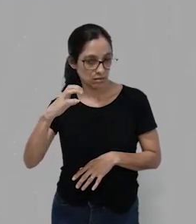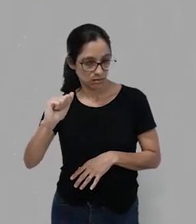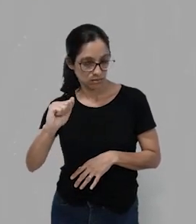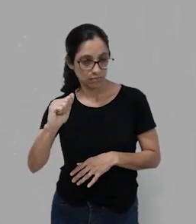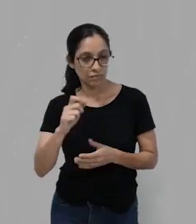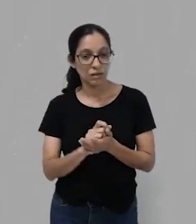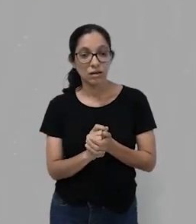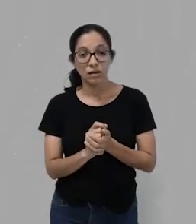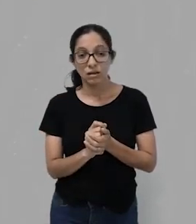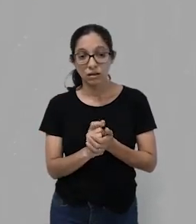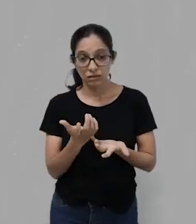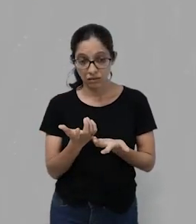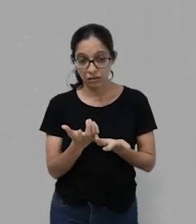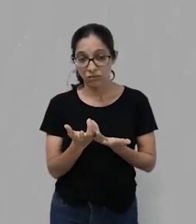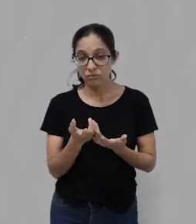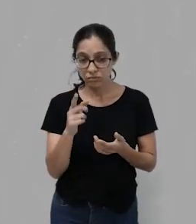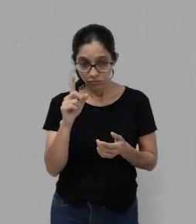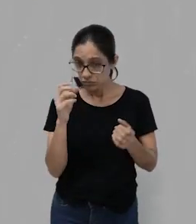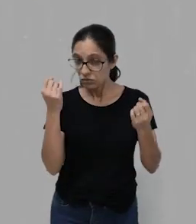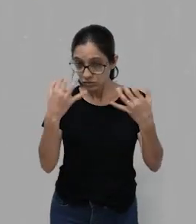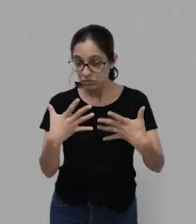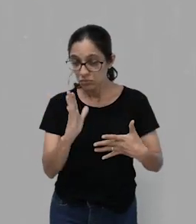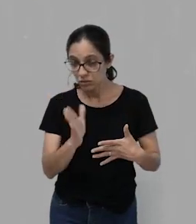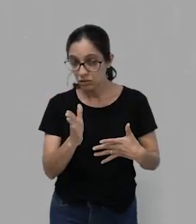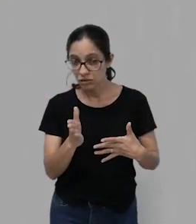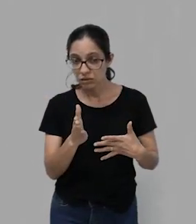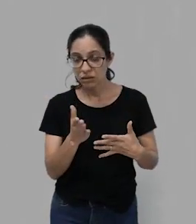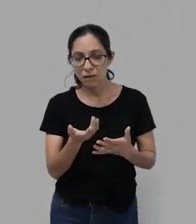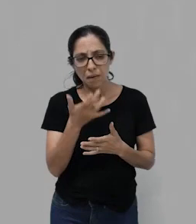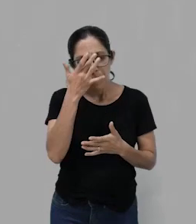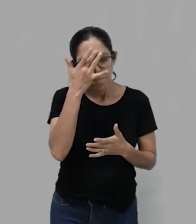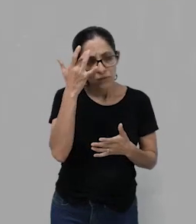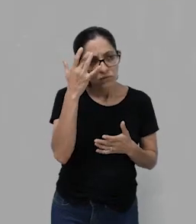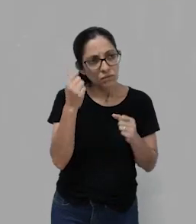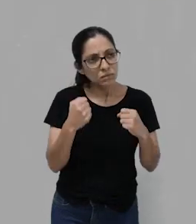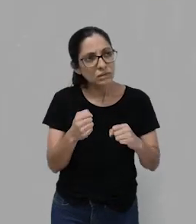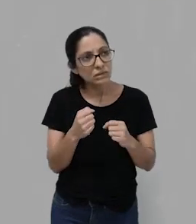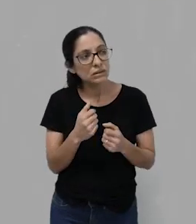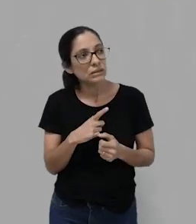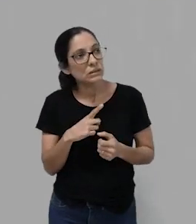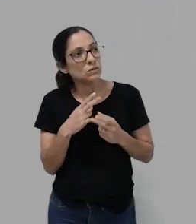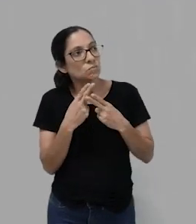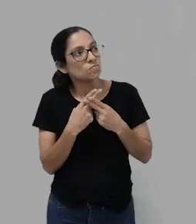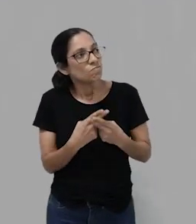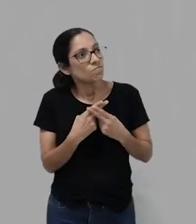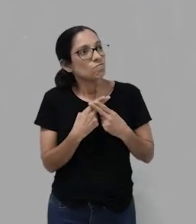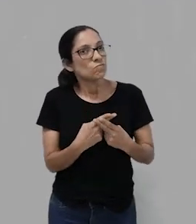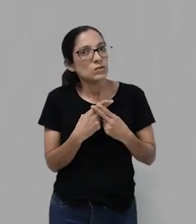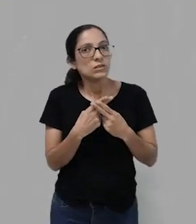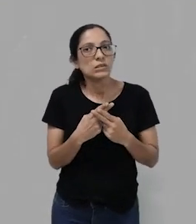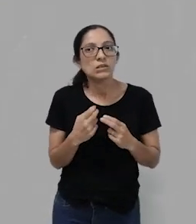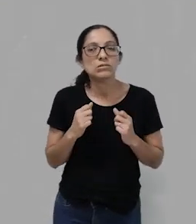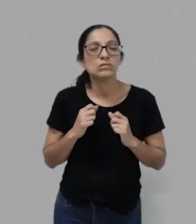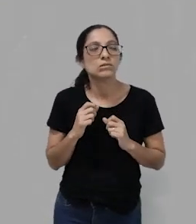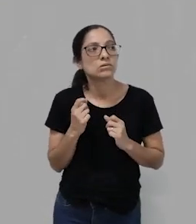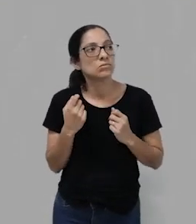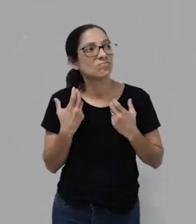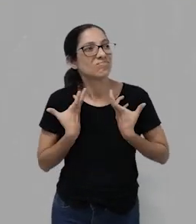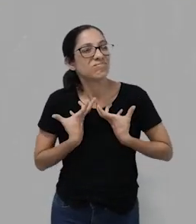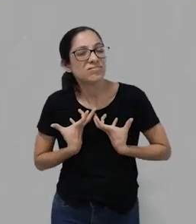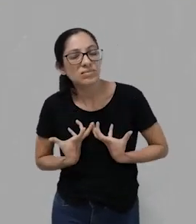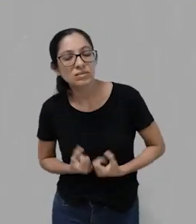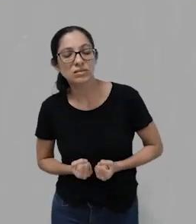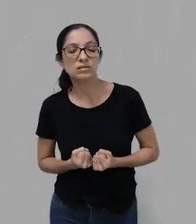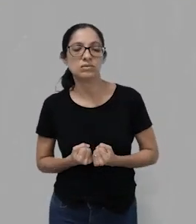é a capacidade que o indivíduo tem, aquilo que eu falei para vocês ainda há pouco, de suportar o estresse, de suportar a fadiga, de conseguir